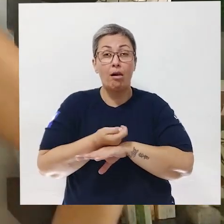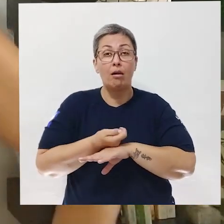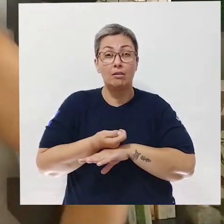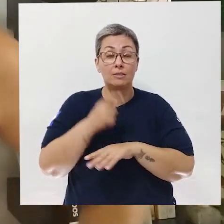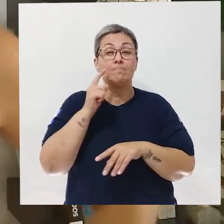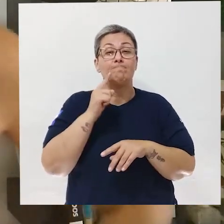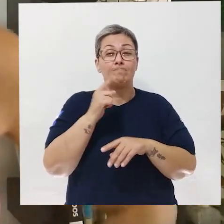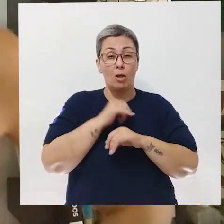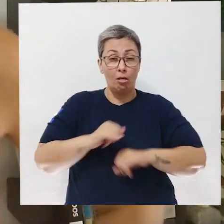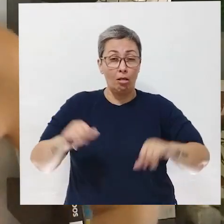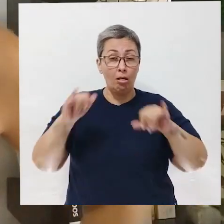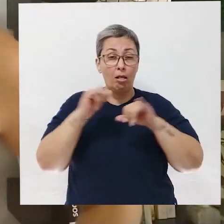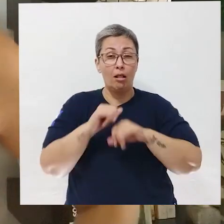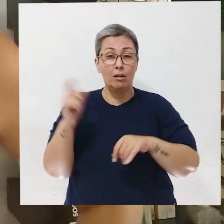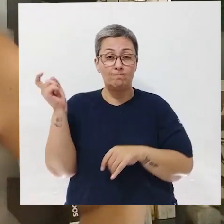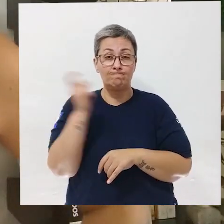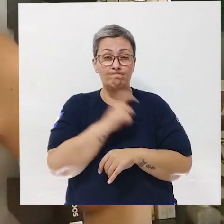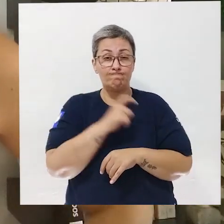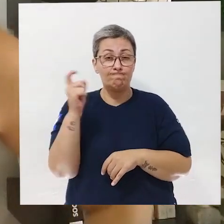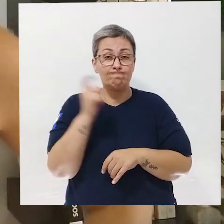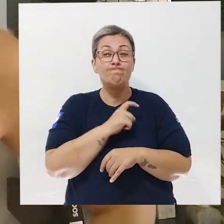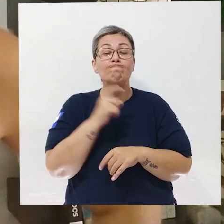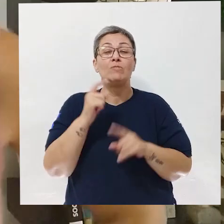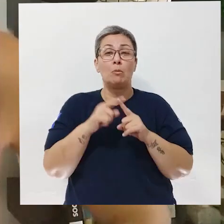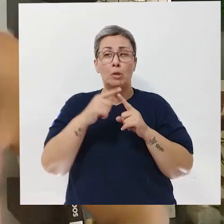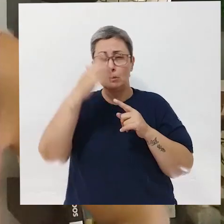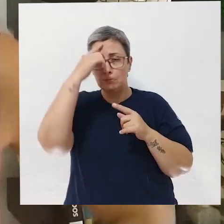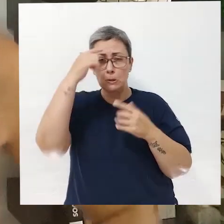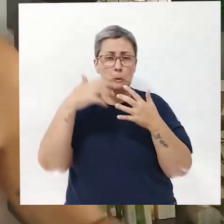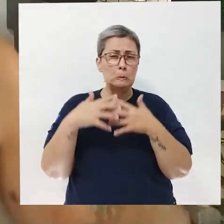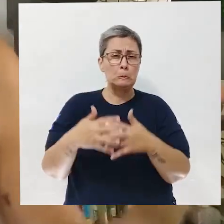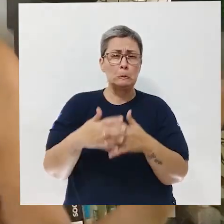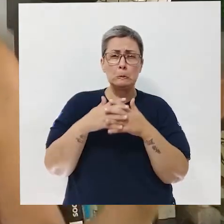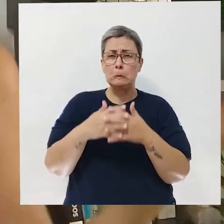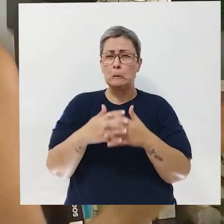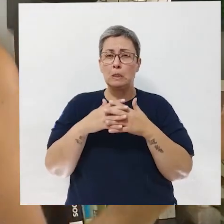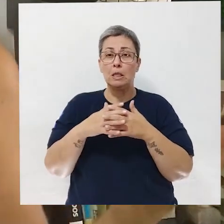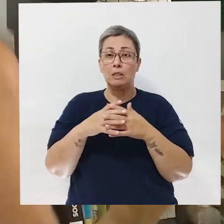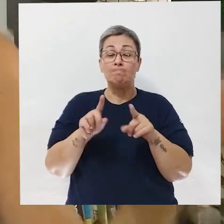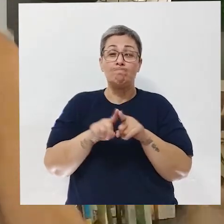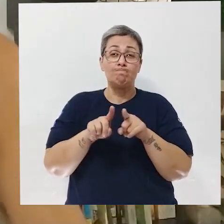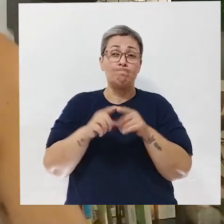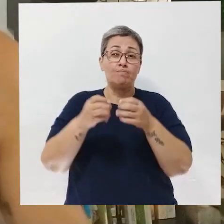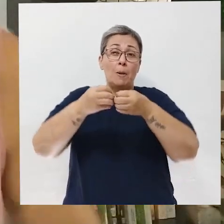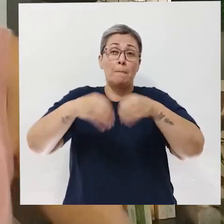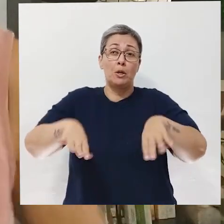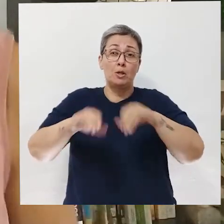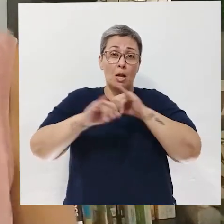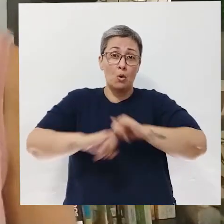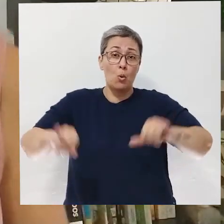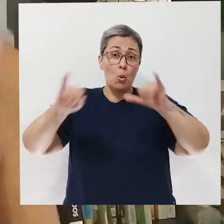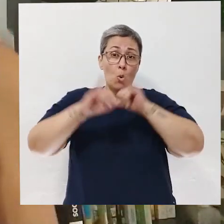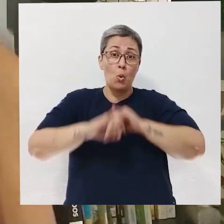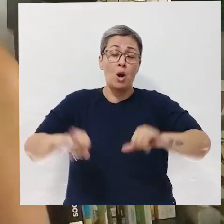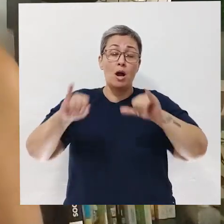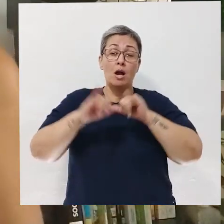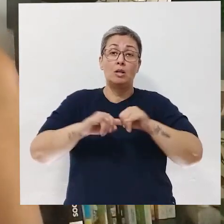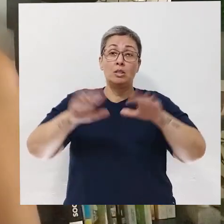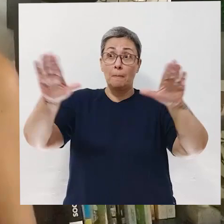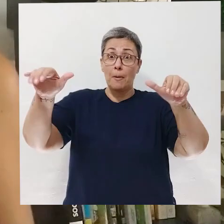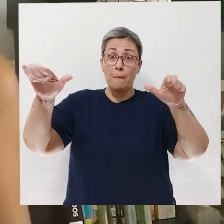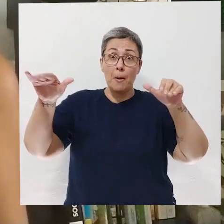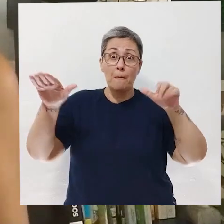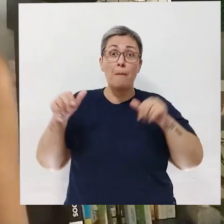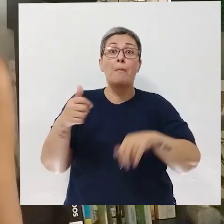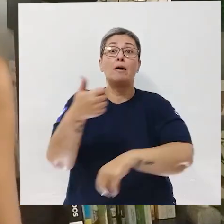aquelas notícias falsas que acabam por confundir as pessoas e às vezes prejudicar campanhas como, por exemplo, a campanha